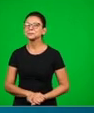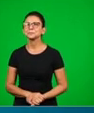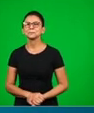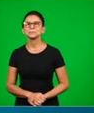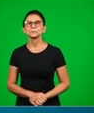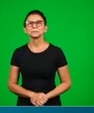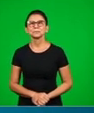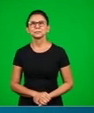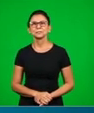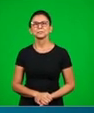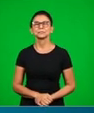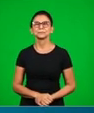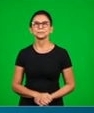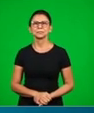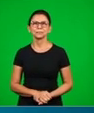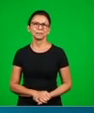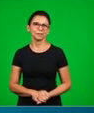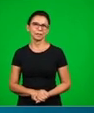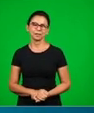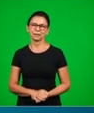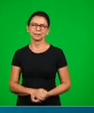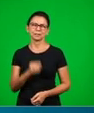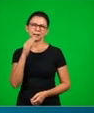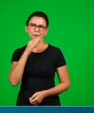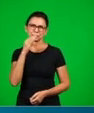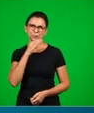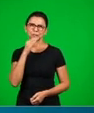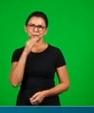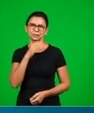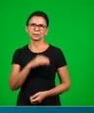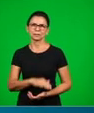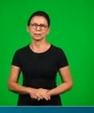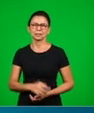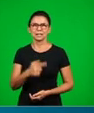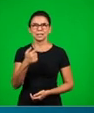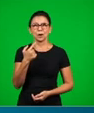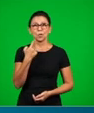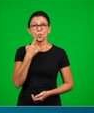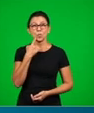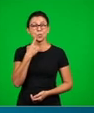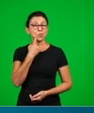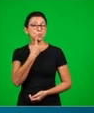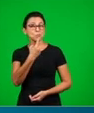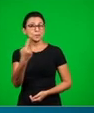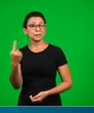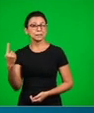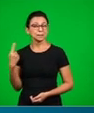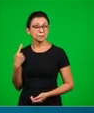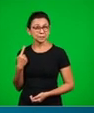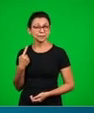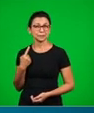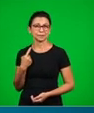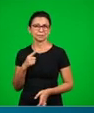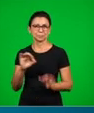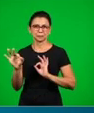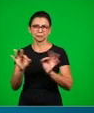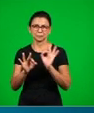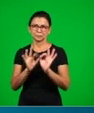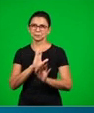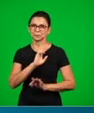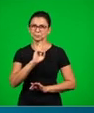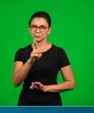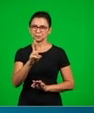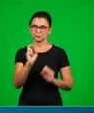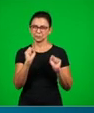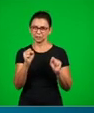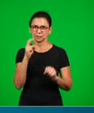muito tempo nosso, não vai precisar nem ser tão extenso assim, porque os irmãos tiveram 7 dias para preparar a resposta. Então nós podemos